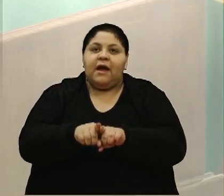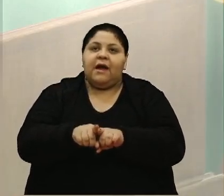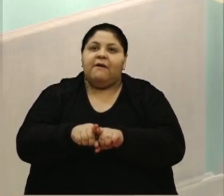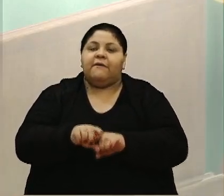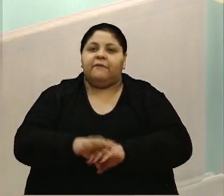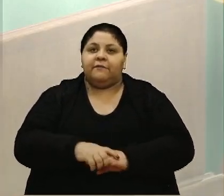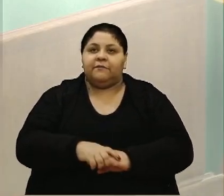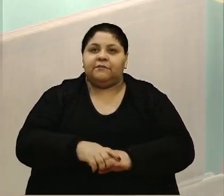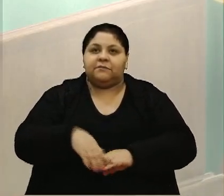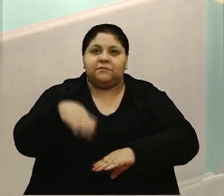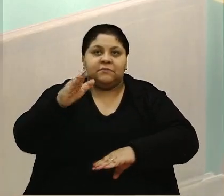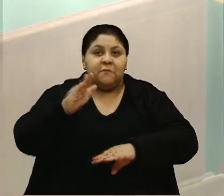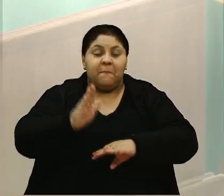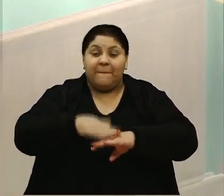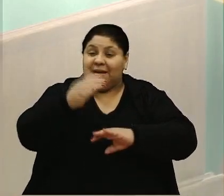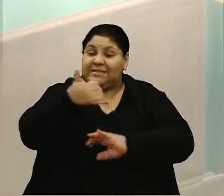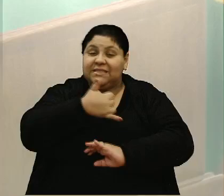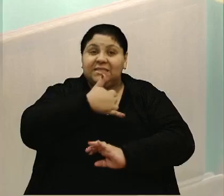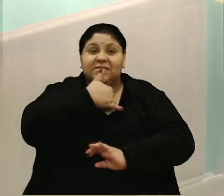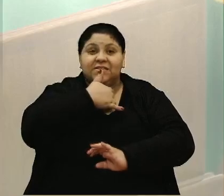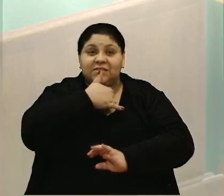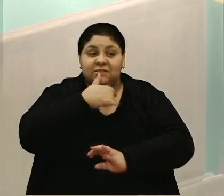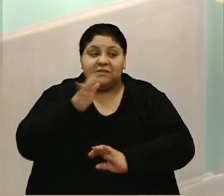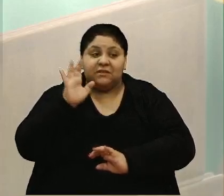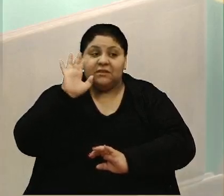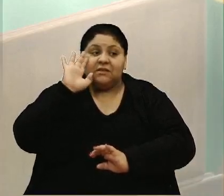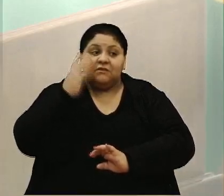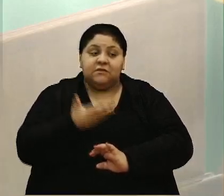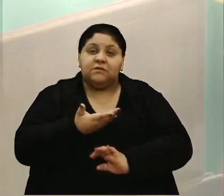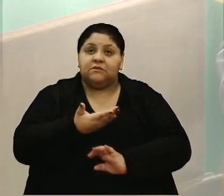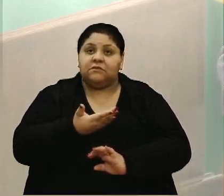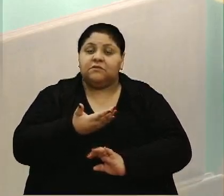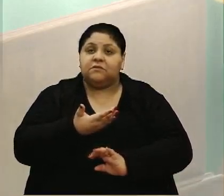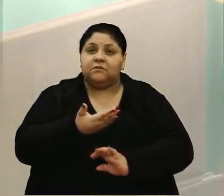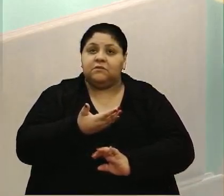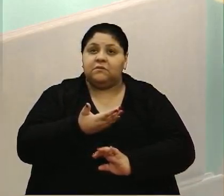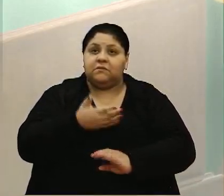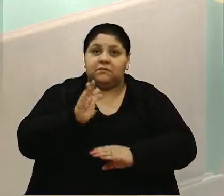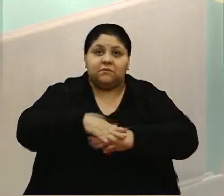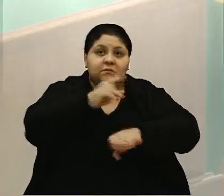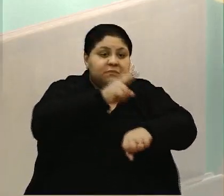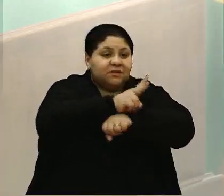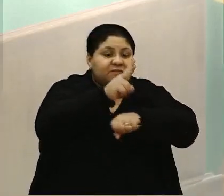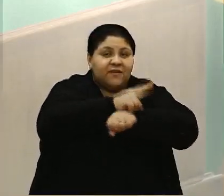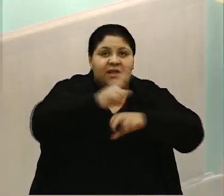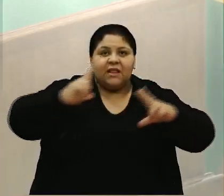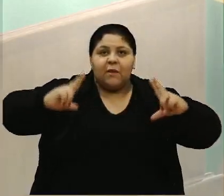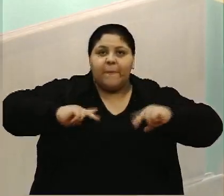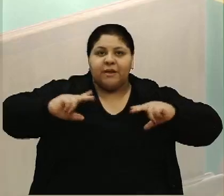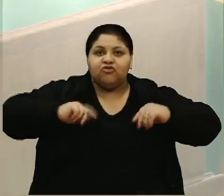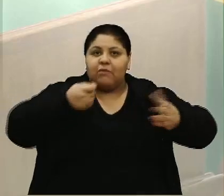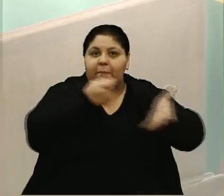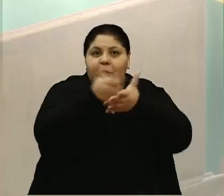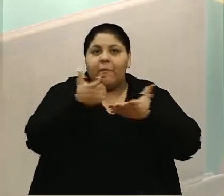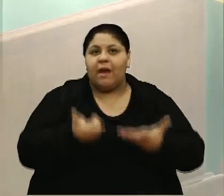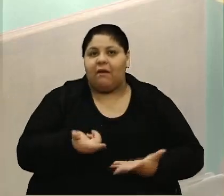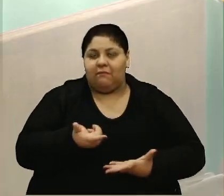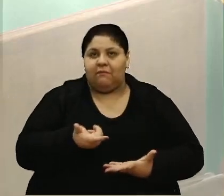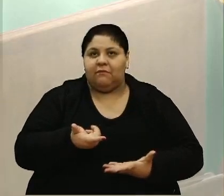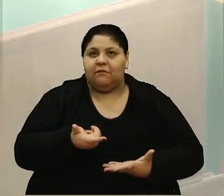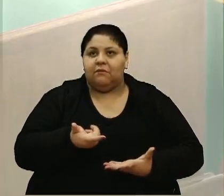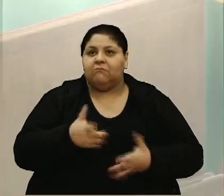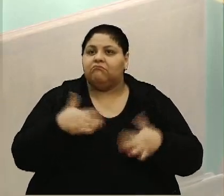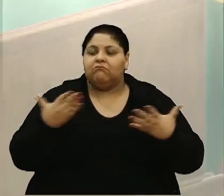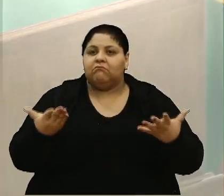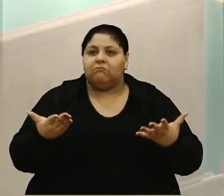E aí o mais triste que está acontecendo é que nós não temos mais vagas nas particulares para comprar. Tá,